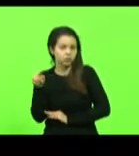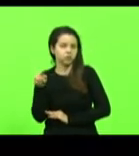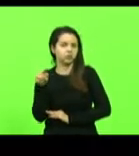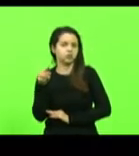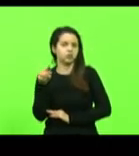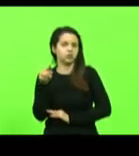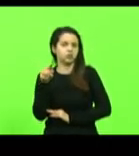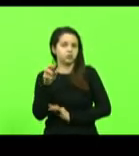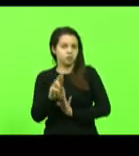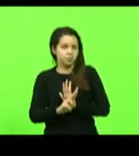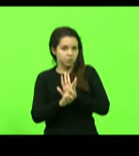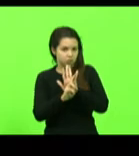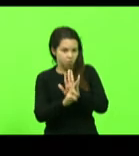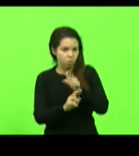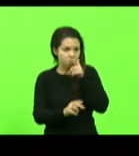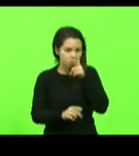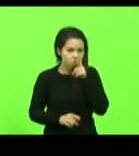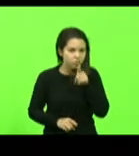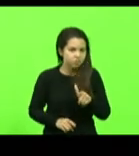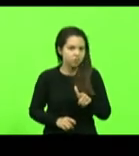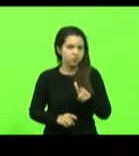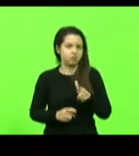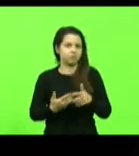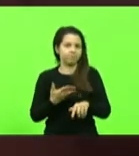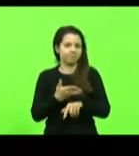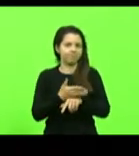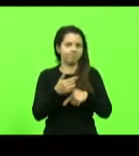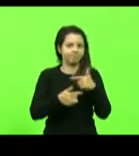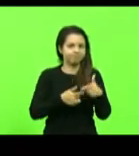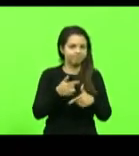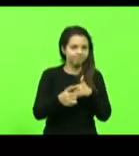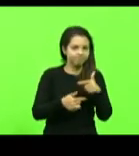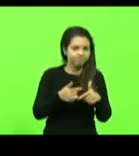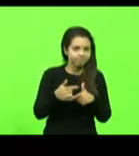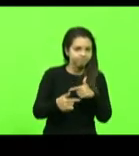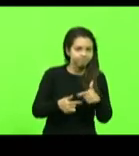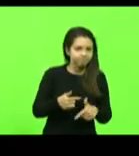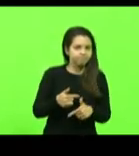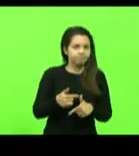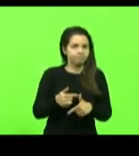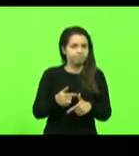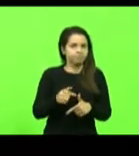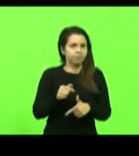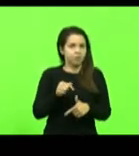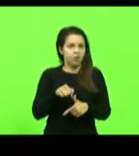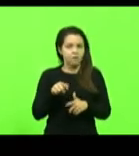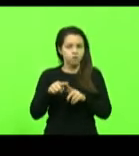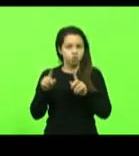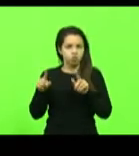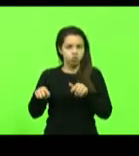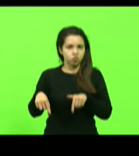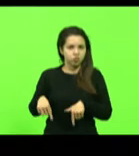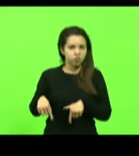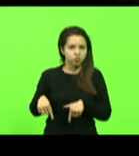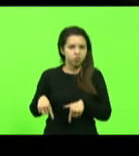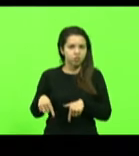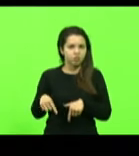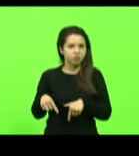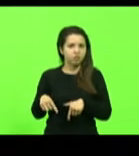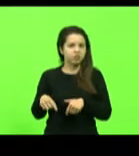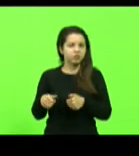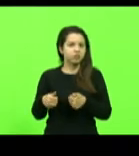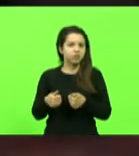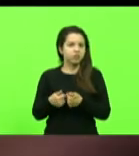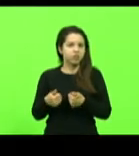representantes, conseguiriam trabalhar sem ter os funcionários de vocês de lado, um secretário,